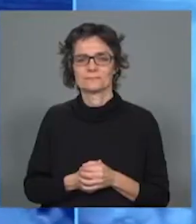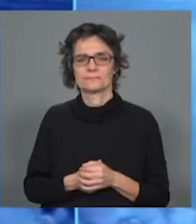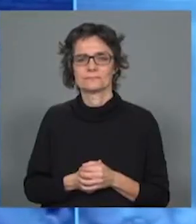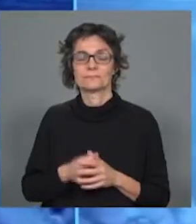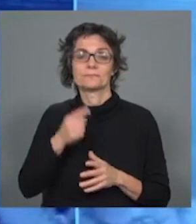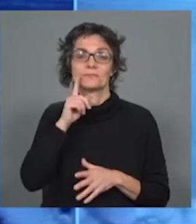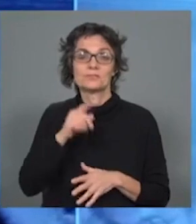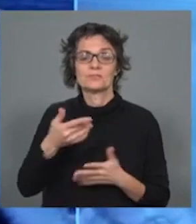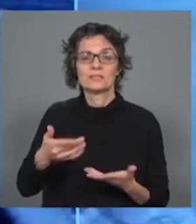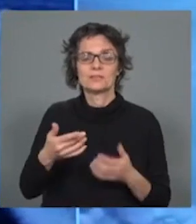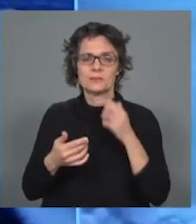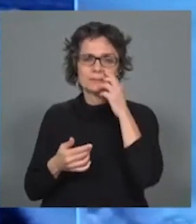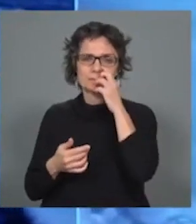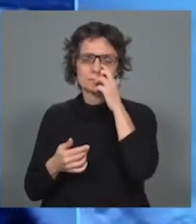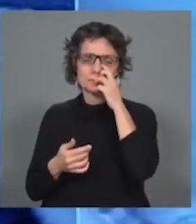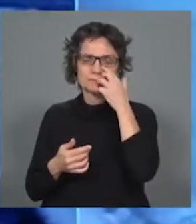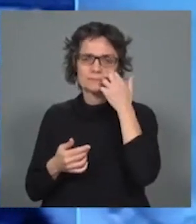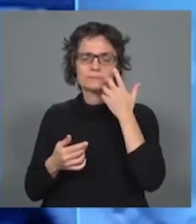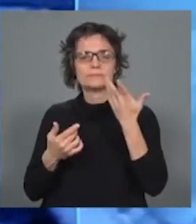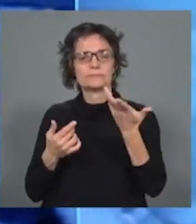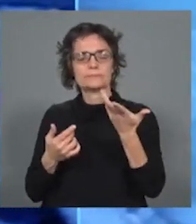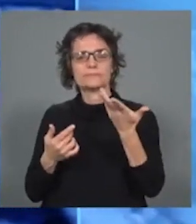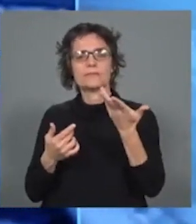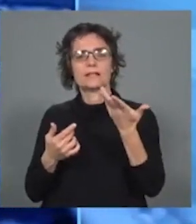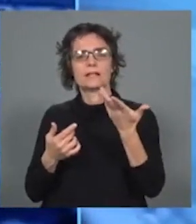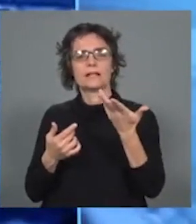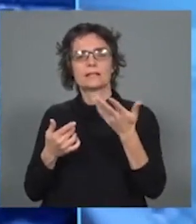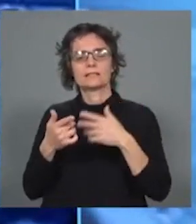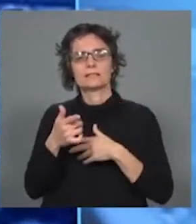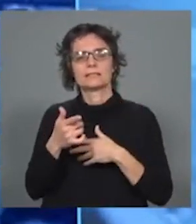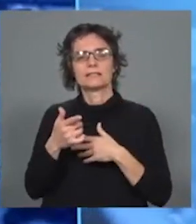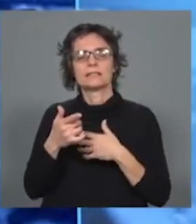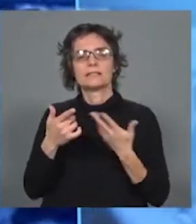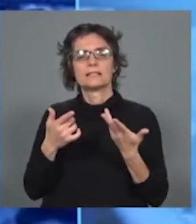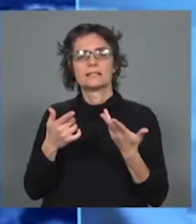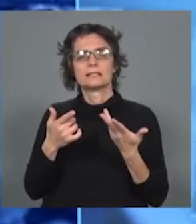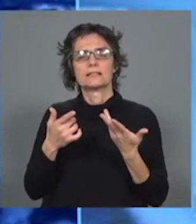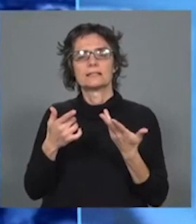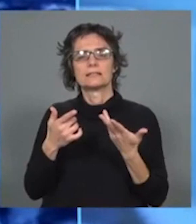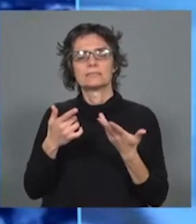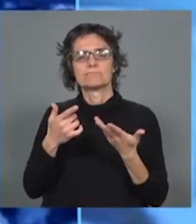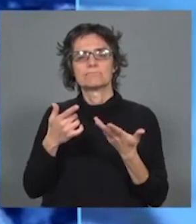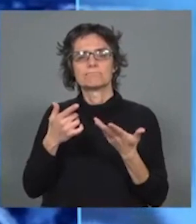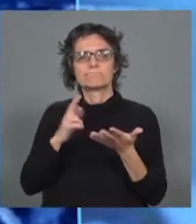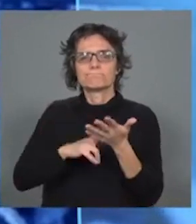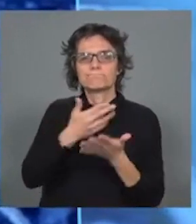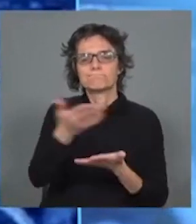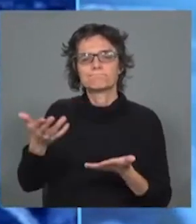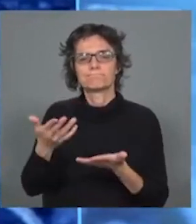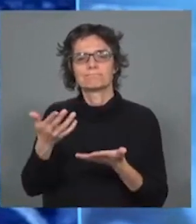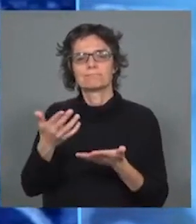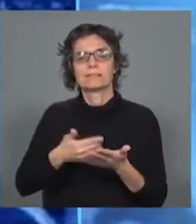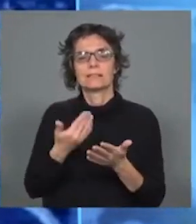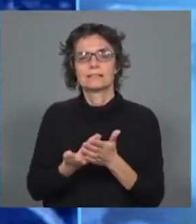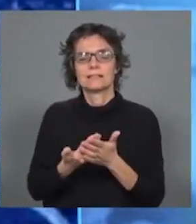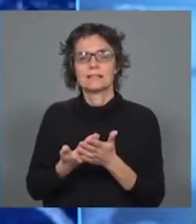Voltamos a olhar esta realidade que estabelece também um momento importante para